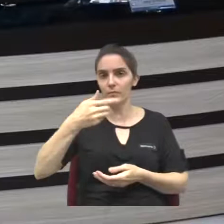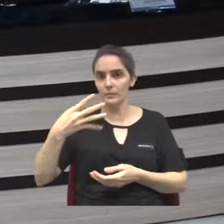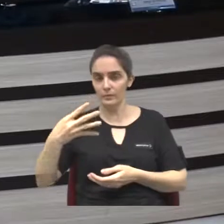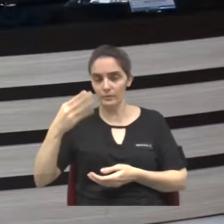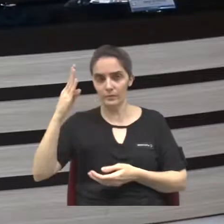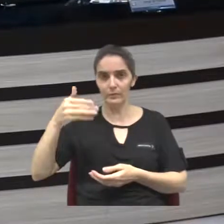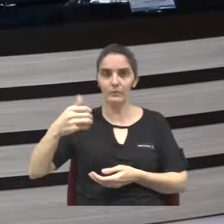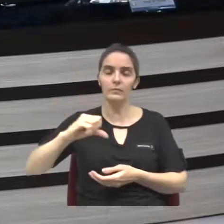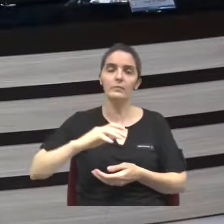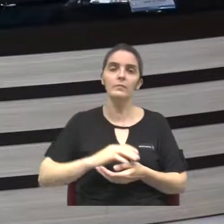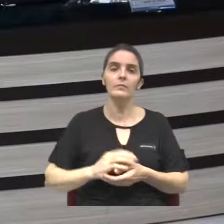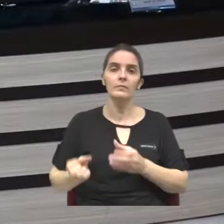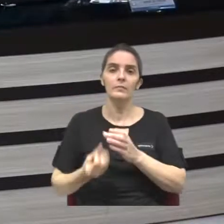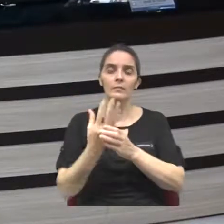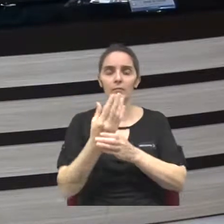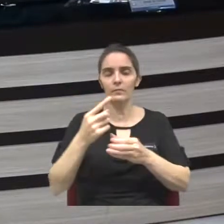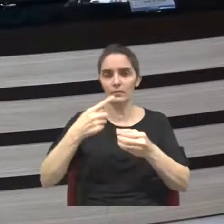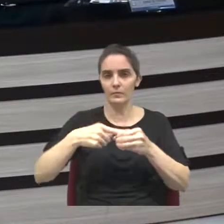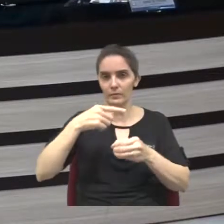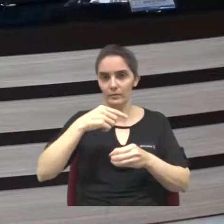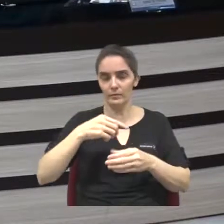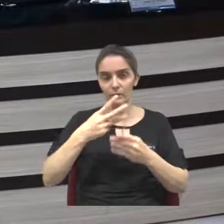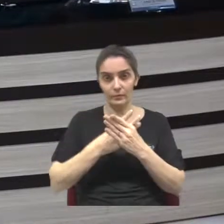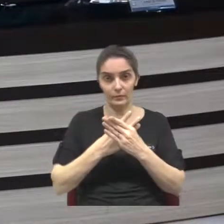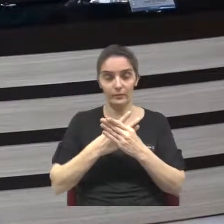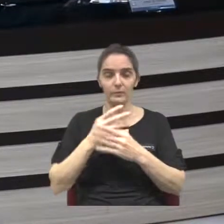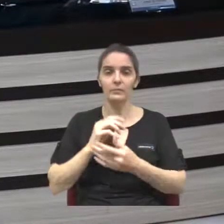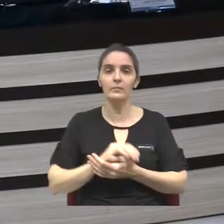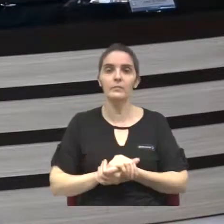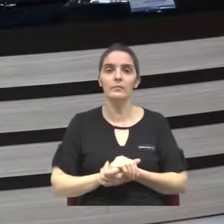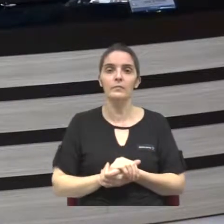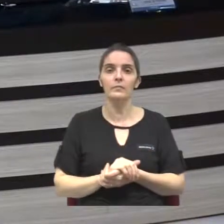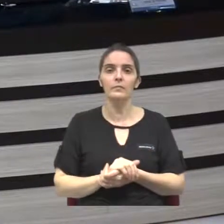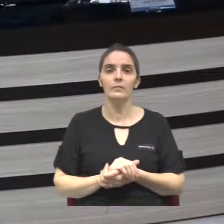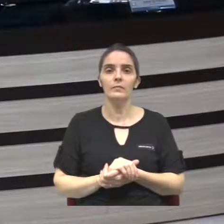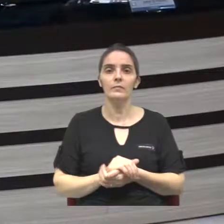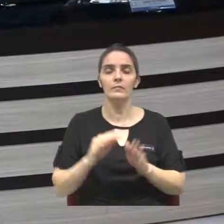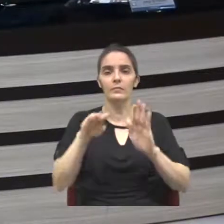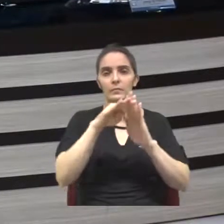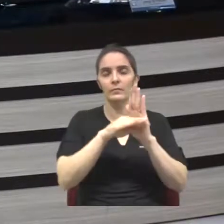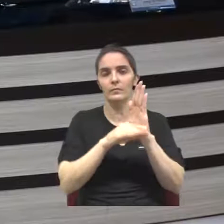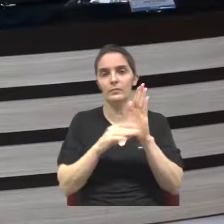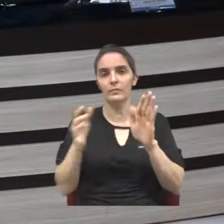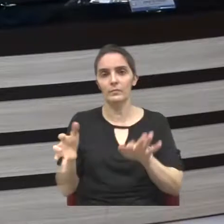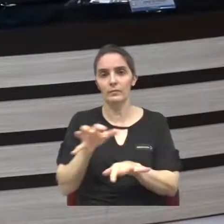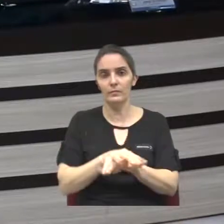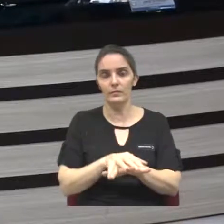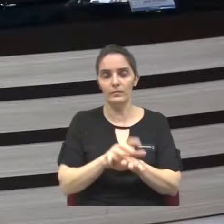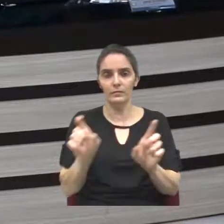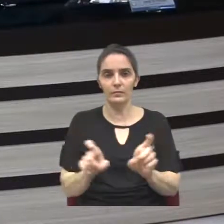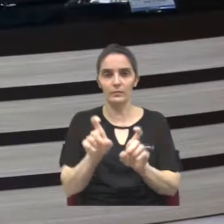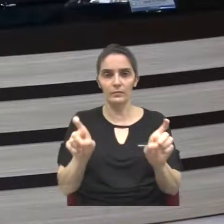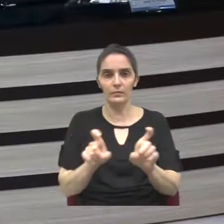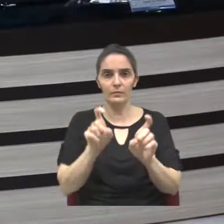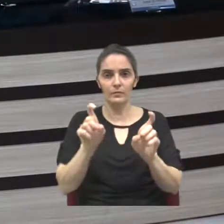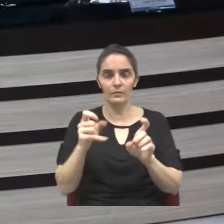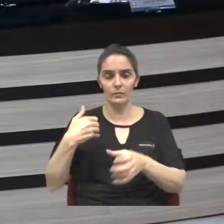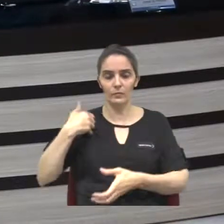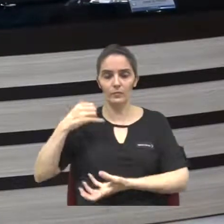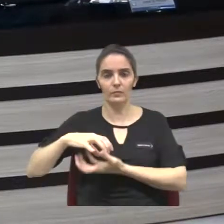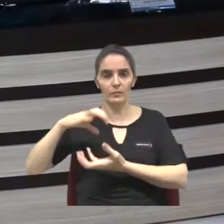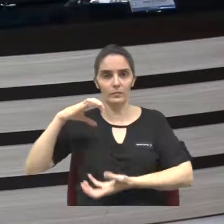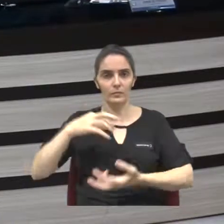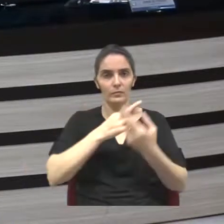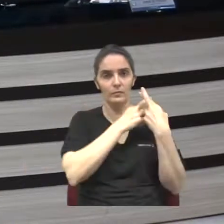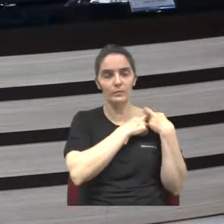institui no âmbito da Câmara Municipal de Limeira, o programa de inclusão digital para a terceira idade. Autoria, vereador